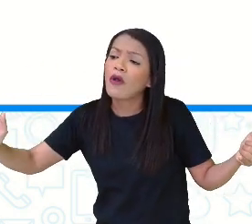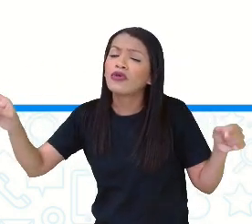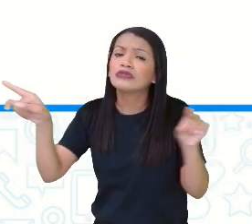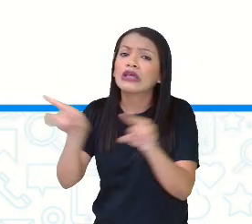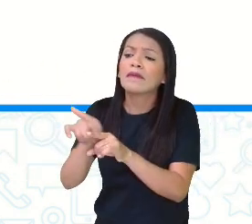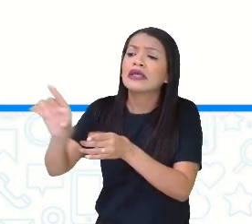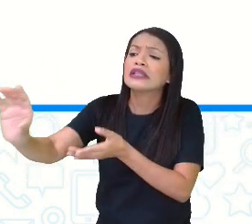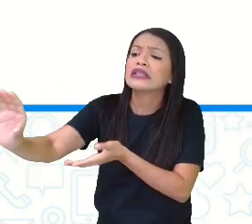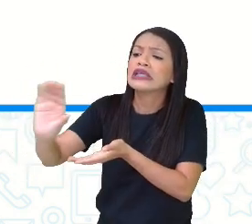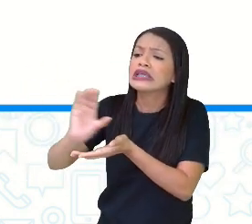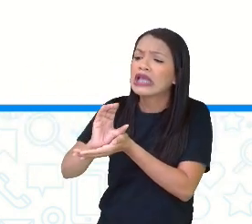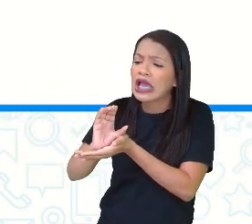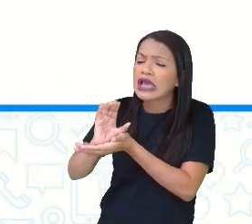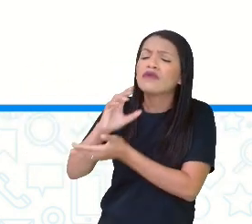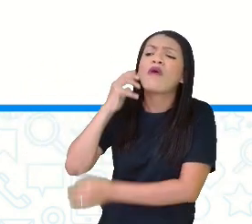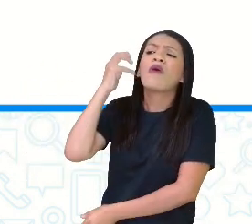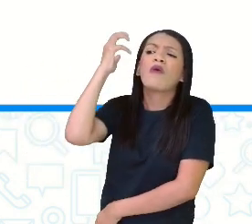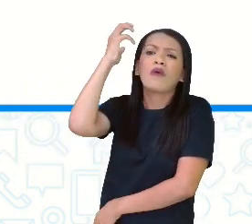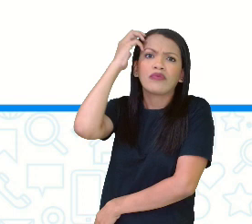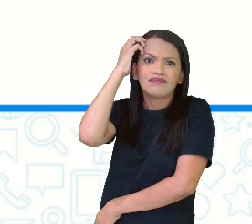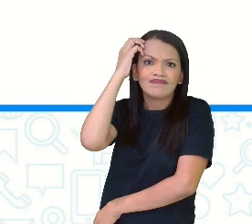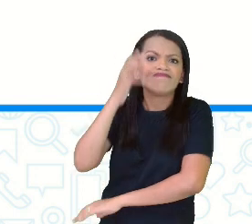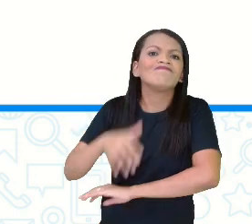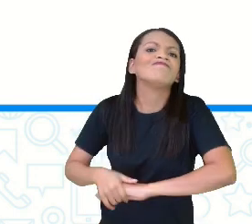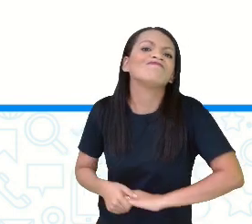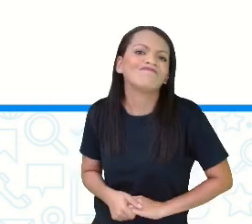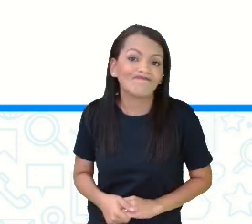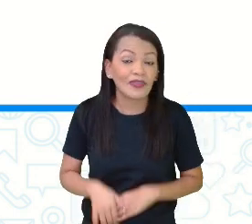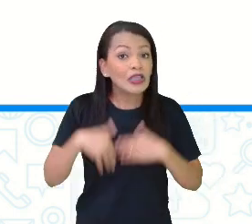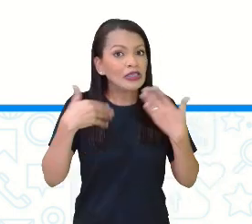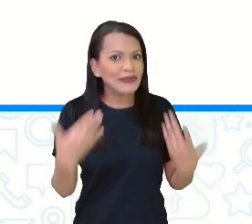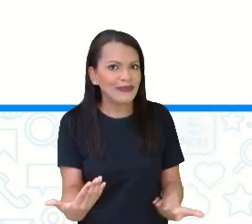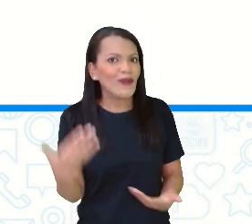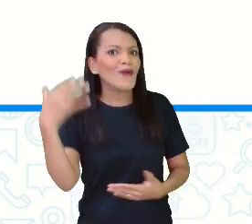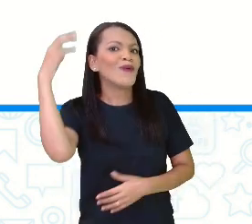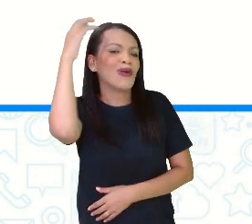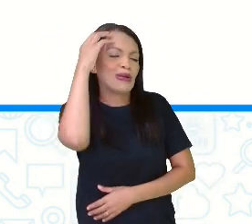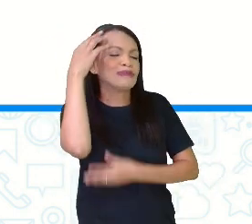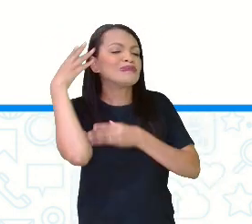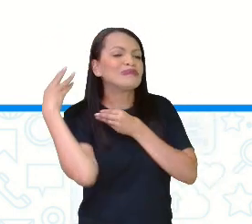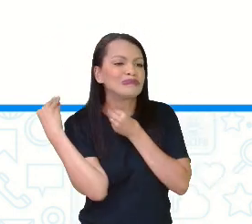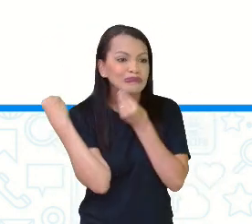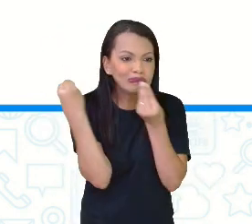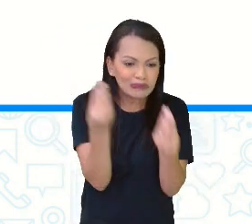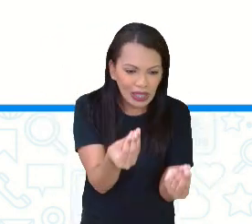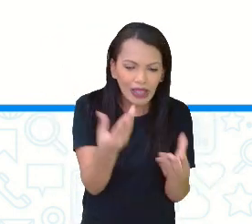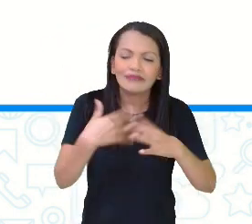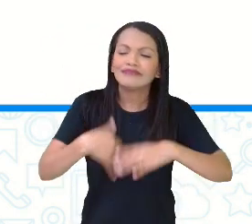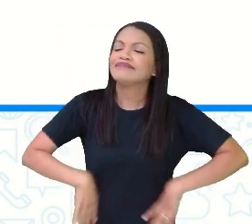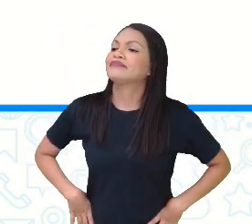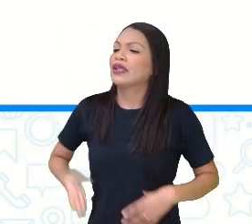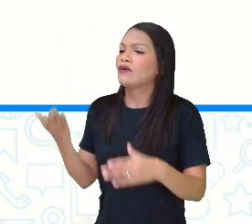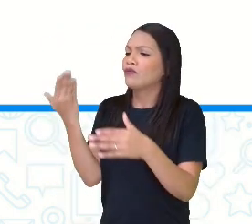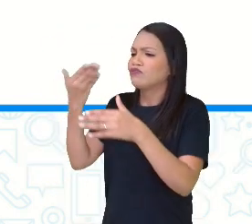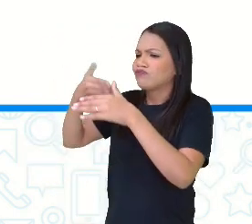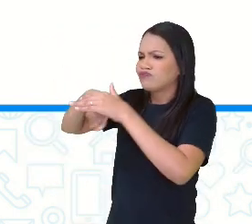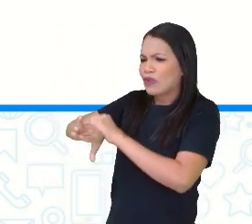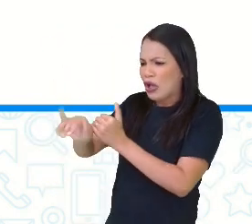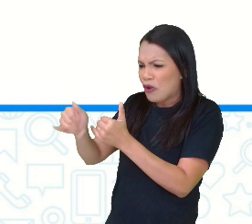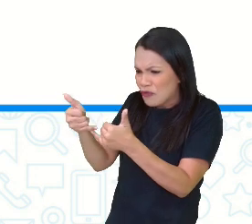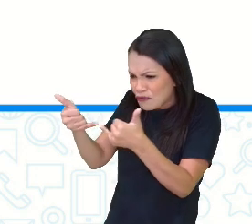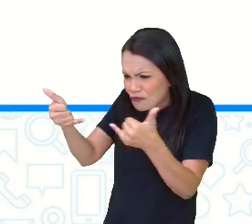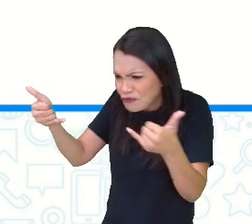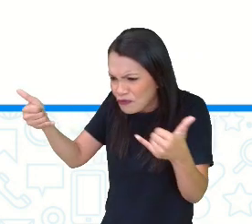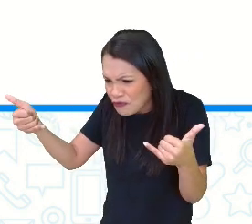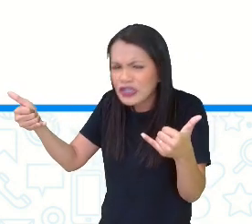trabalho. Porém, assim que receberam o solicitado, guardaram-lhe como antes. Nem um só fio foi